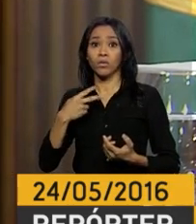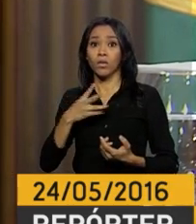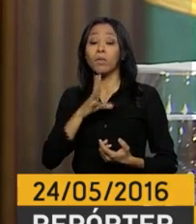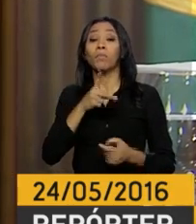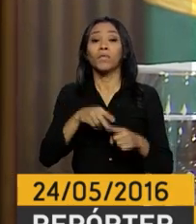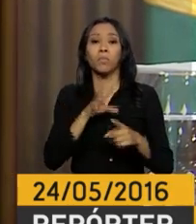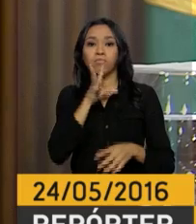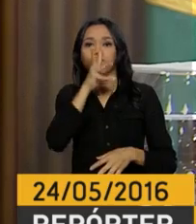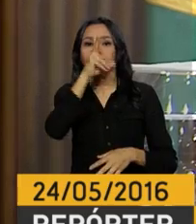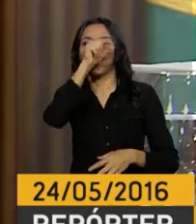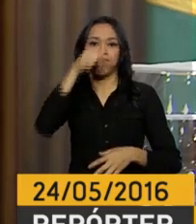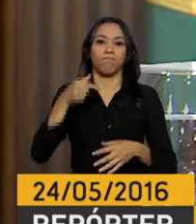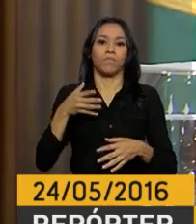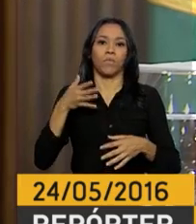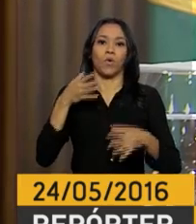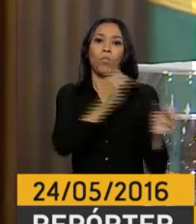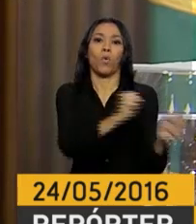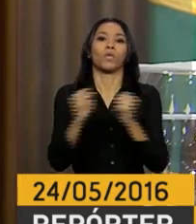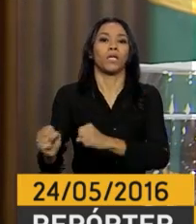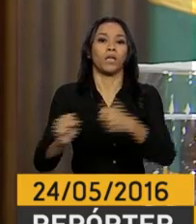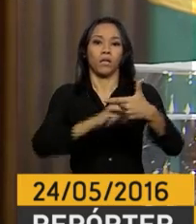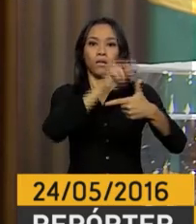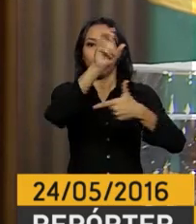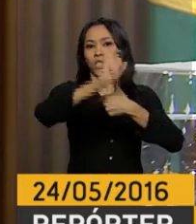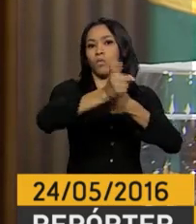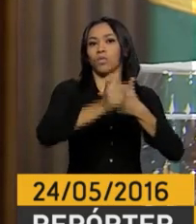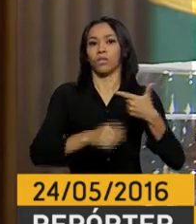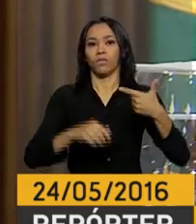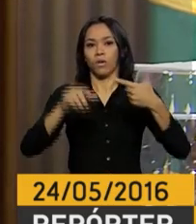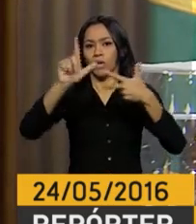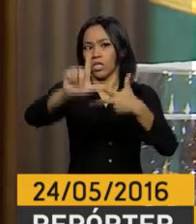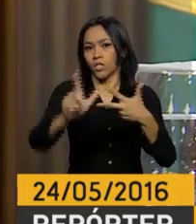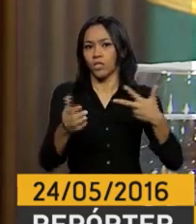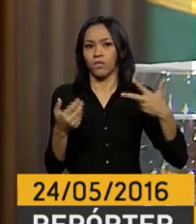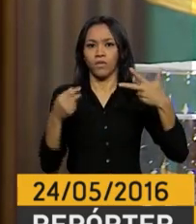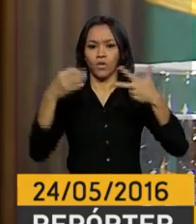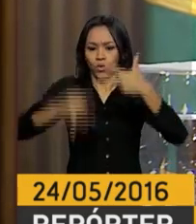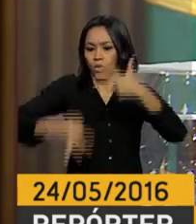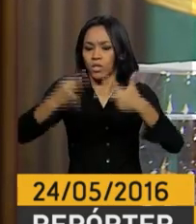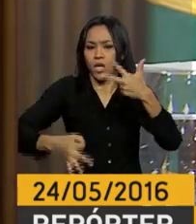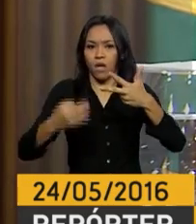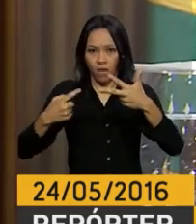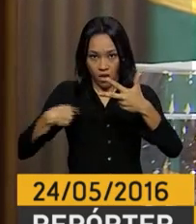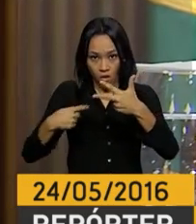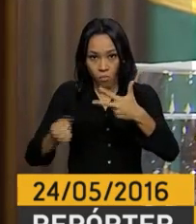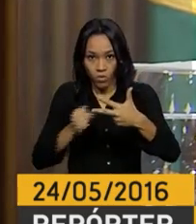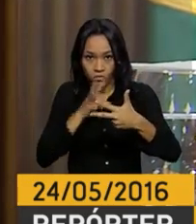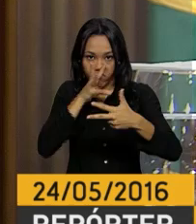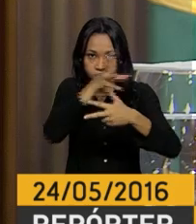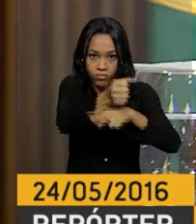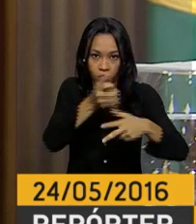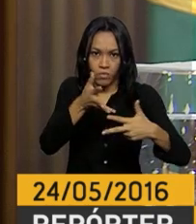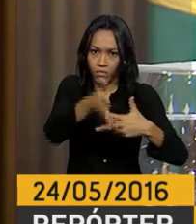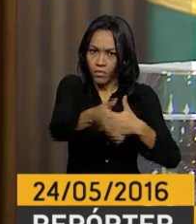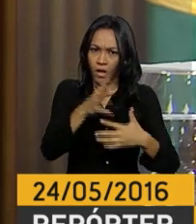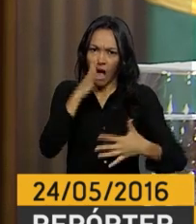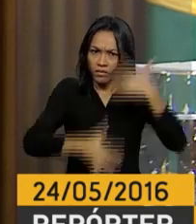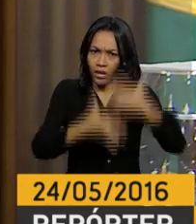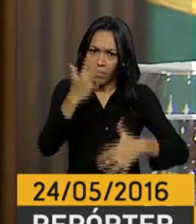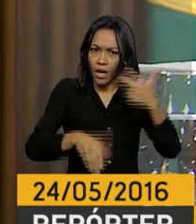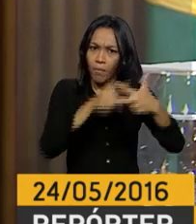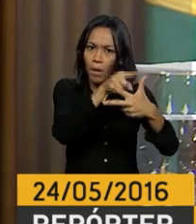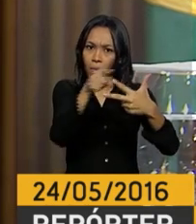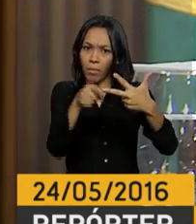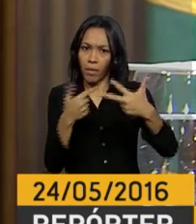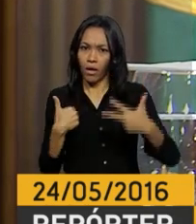poder. O legislativo não pode invadir a competência do poder, de igual maneira o judiciário não poderia fazê-lo, como não tem feito. Não é?